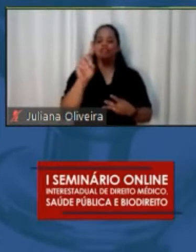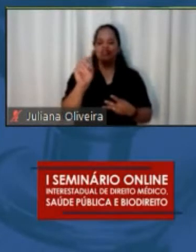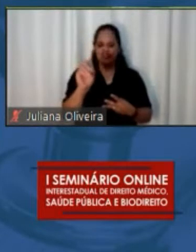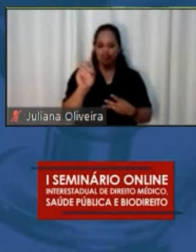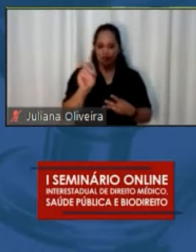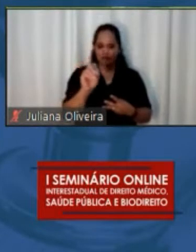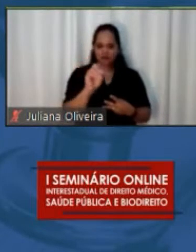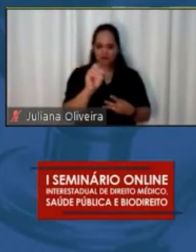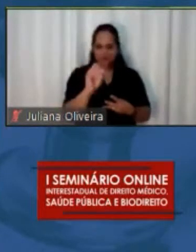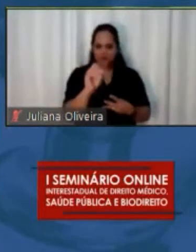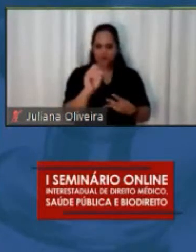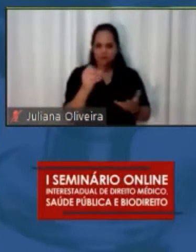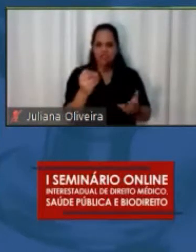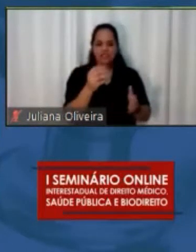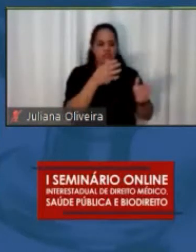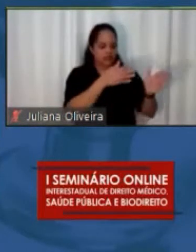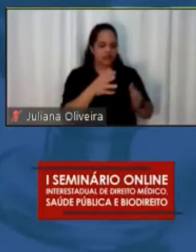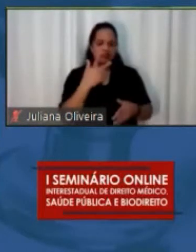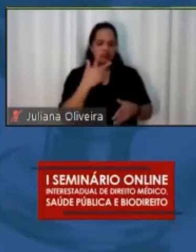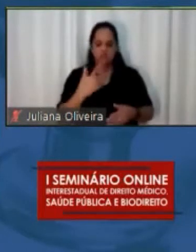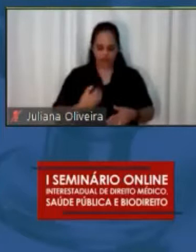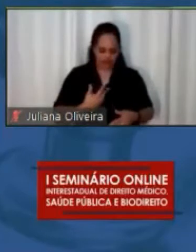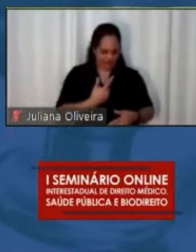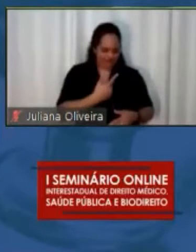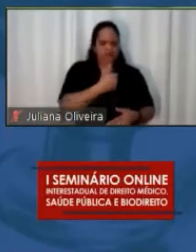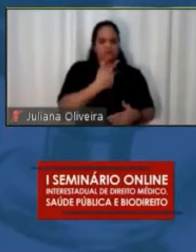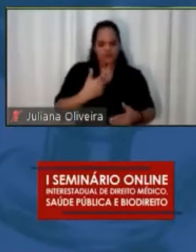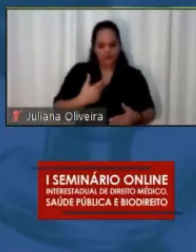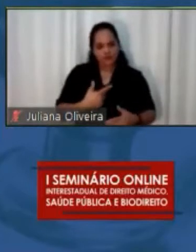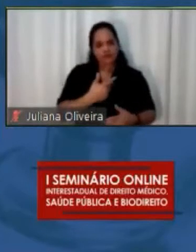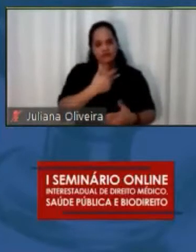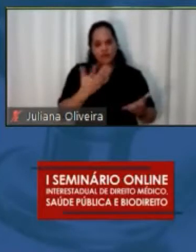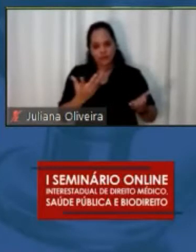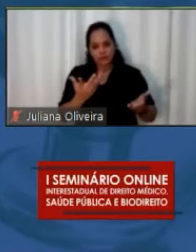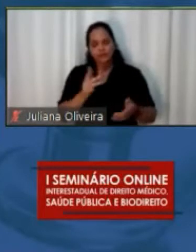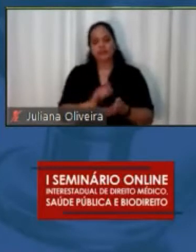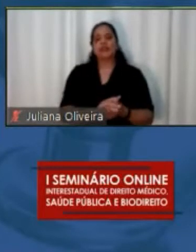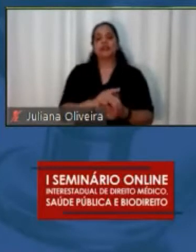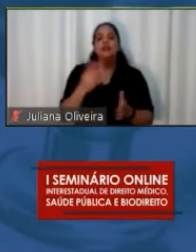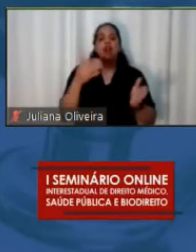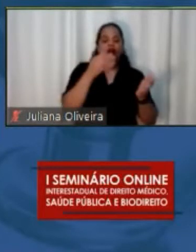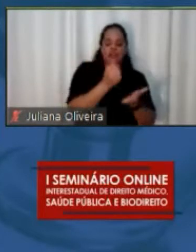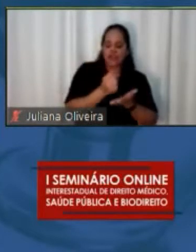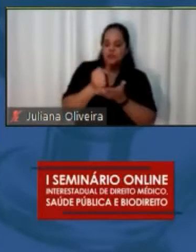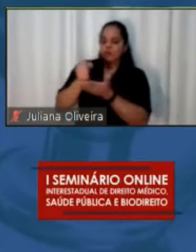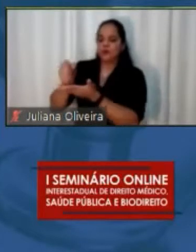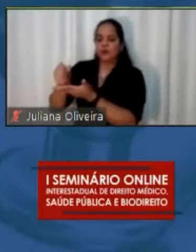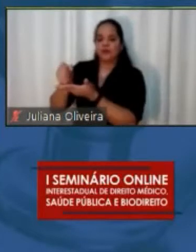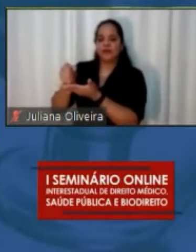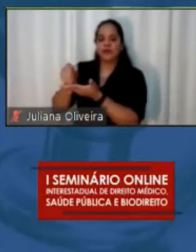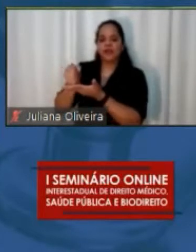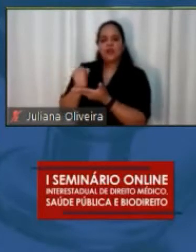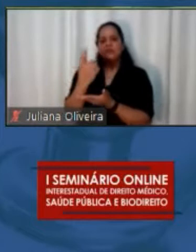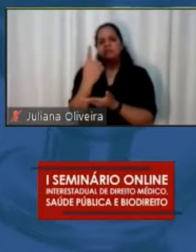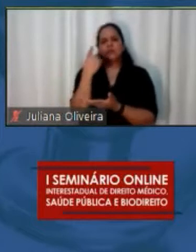durante o atendimento pré-hospitalar até 1 hora antes, 1 hora